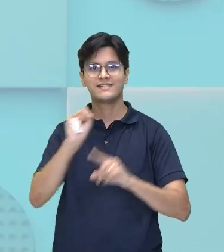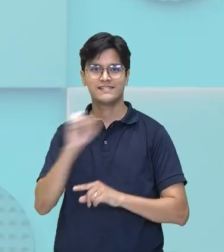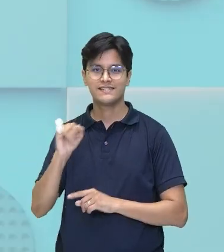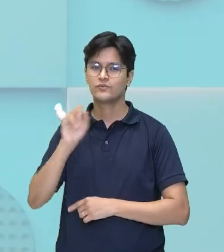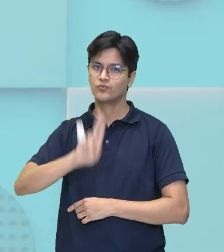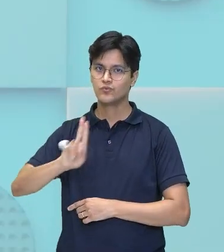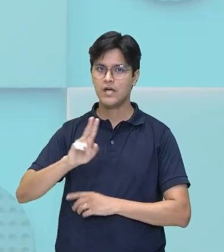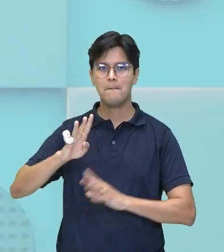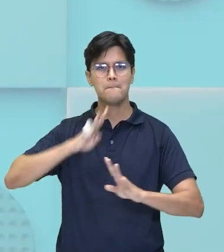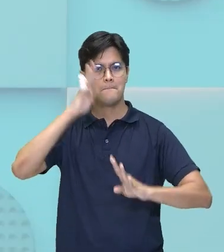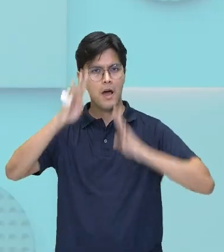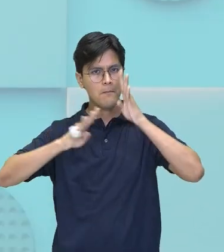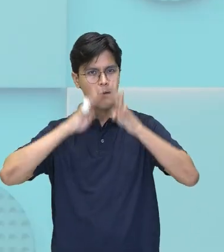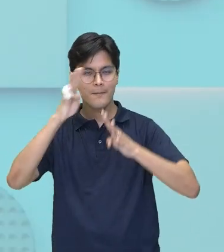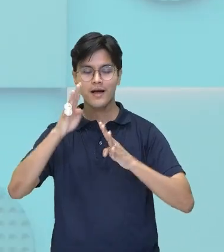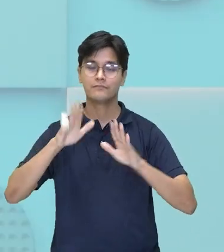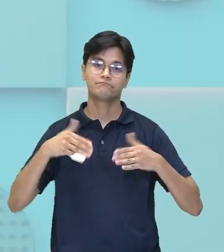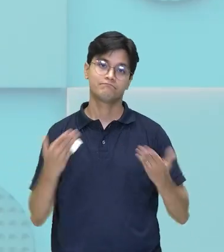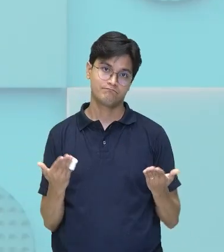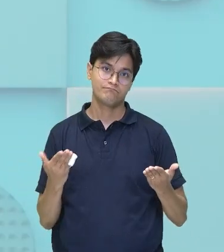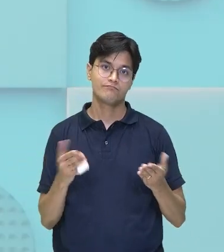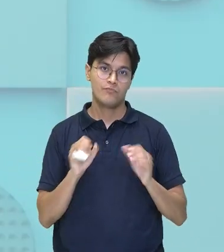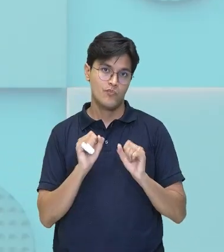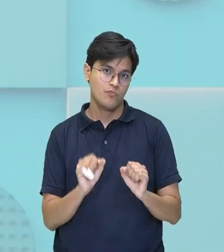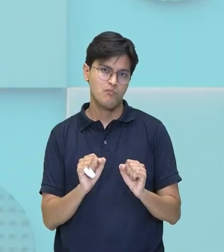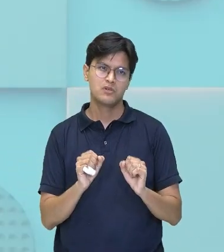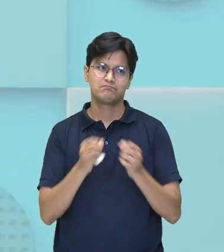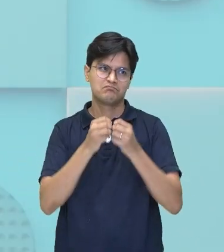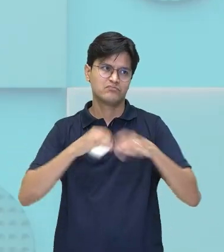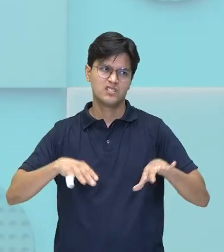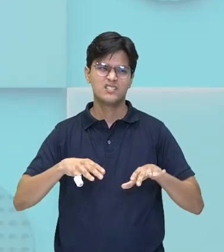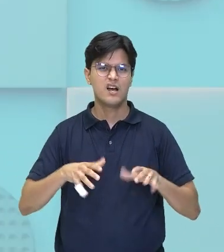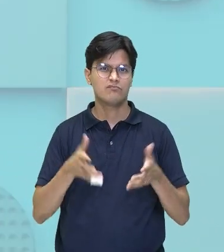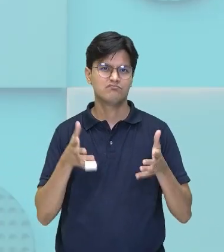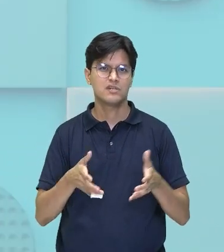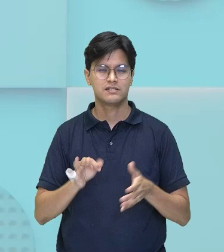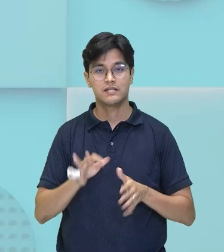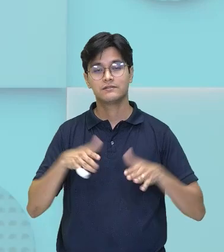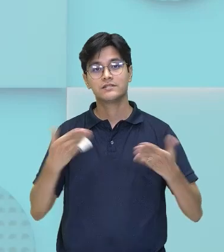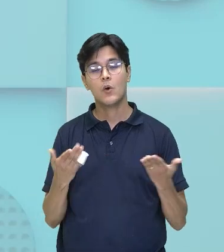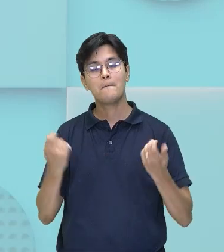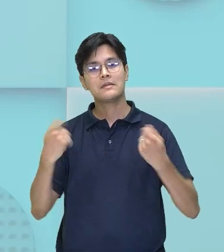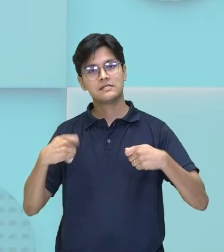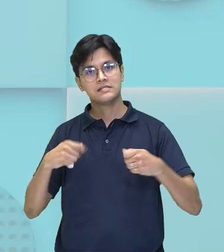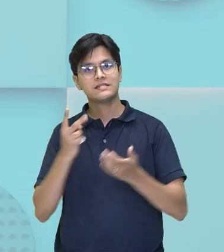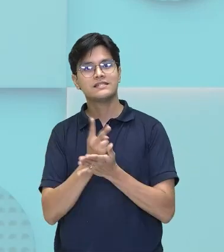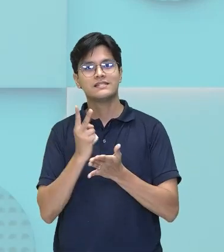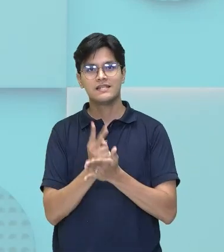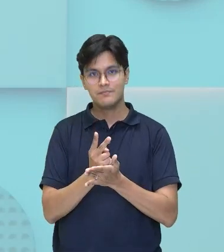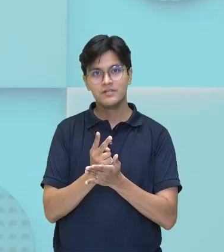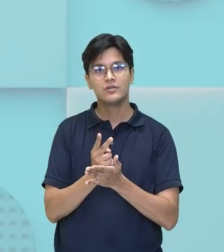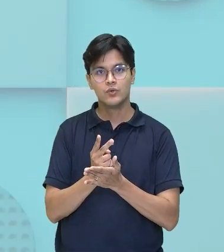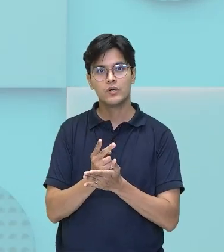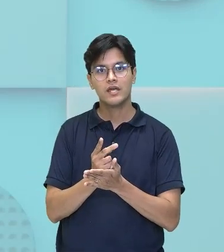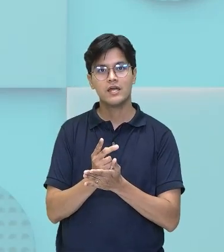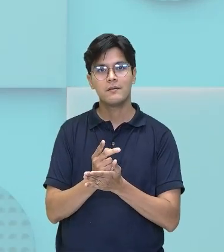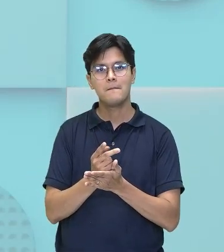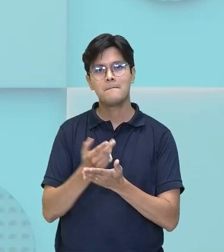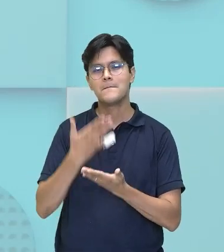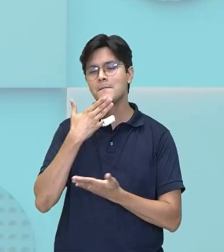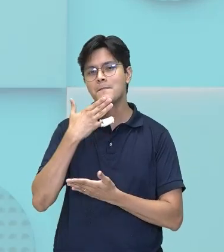significado. Então, sempre nós temos que dar prioridade para quem? Para o nosso idioma. Qual é o nosso idioma?